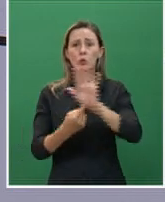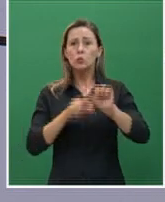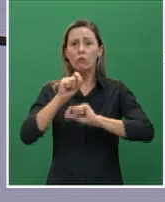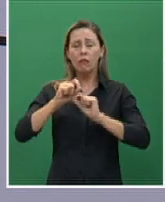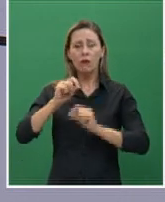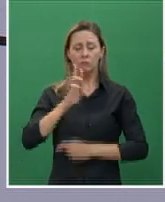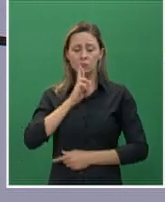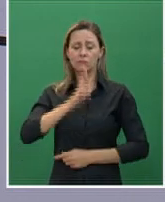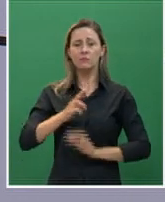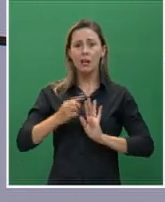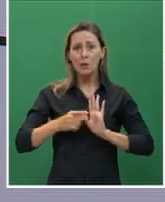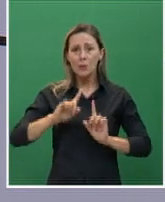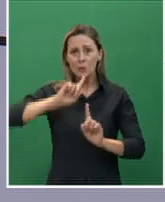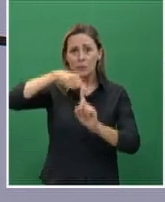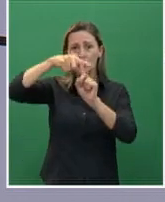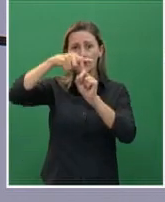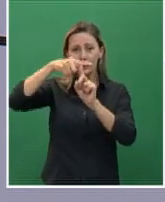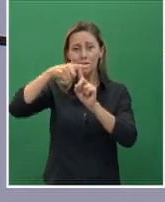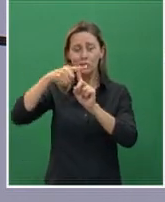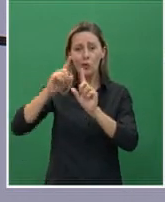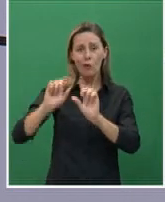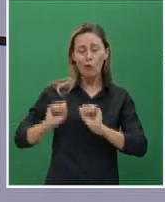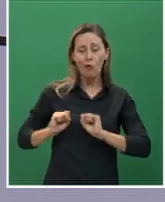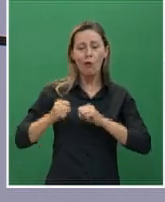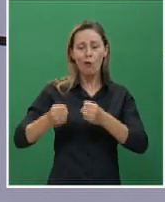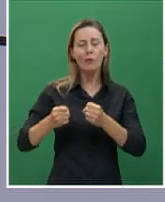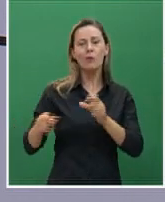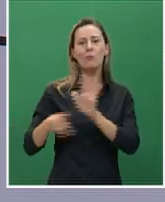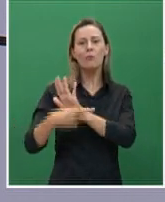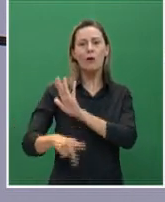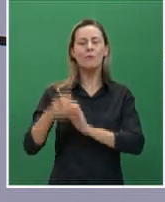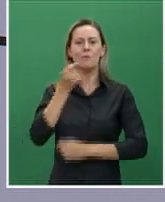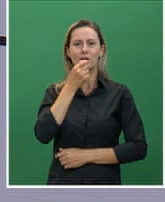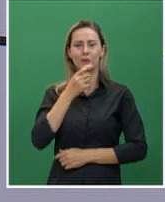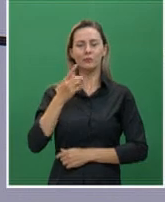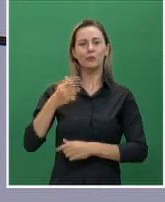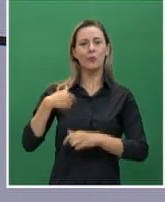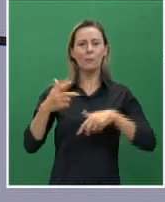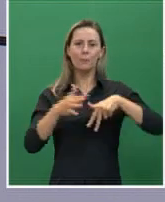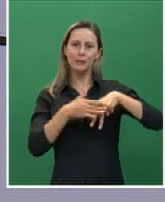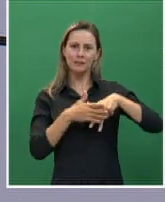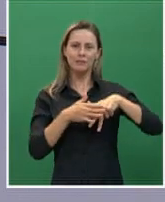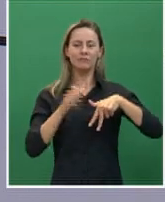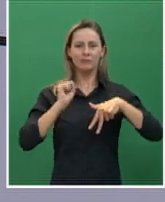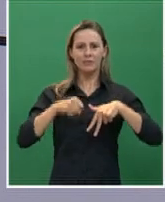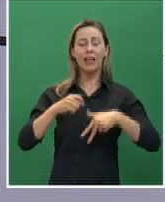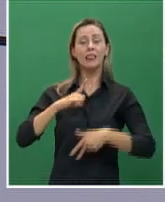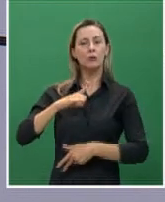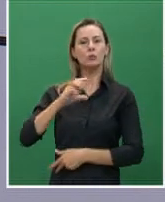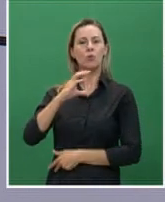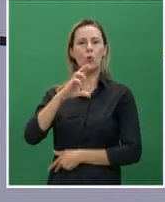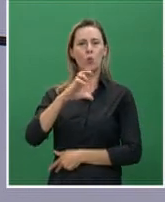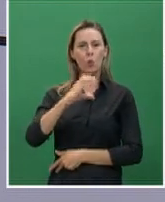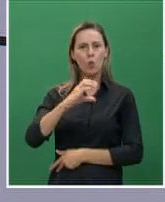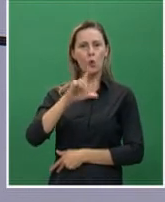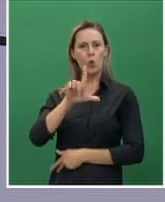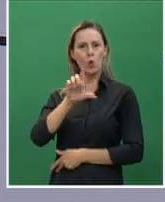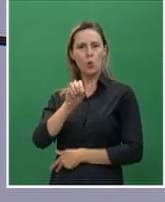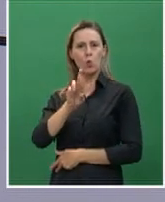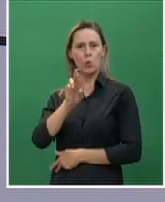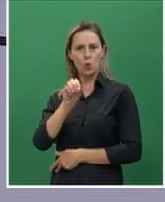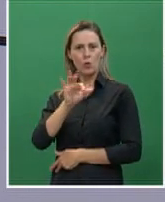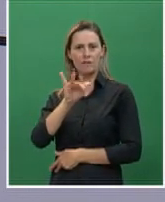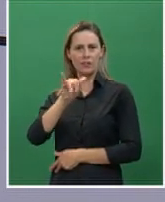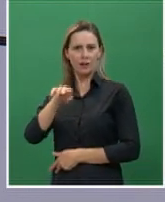positivo em relação ao combate o atendimento EA medicação dos nossos pacientes temos inclusive cloroquina e outros medicamentos à